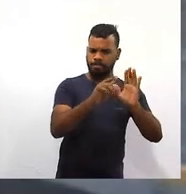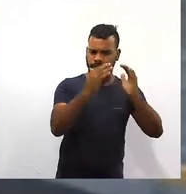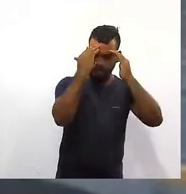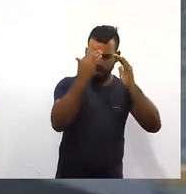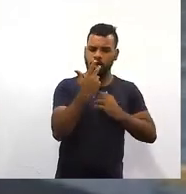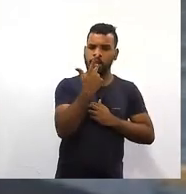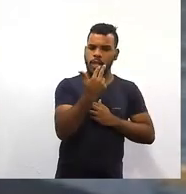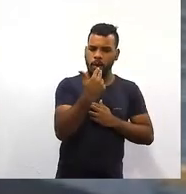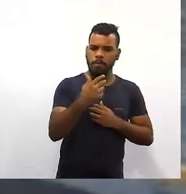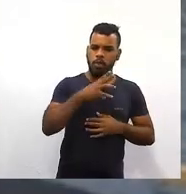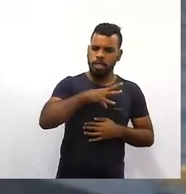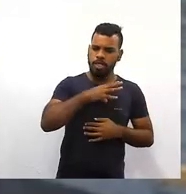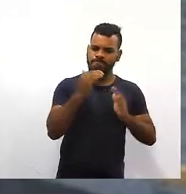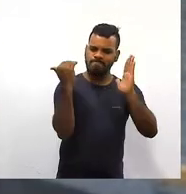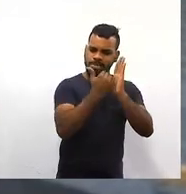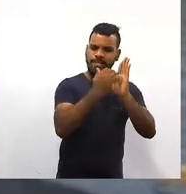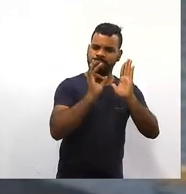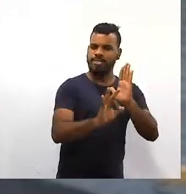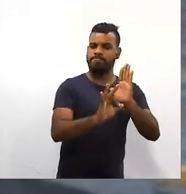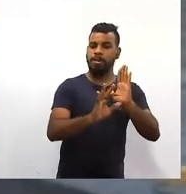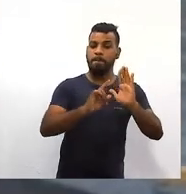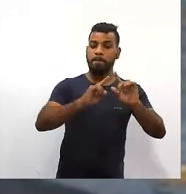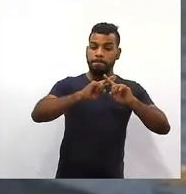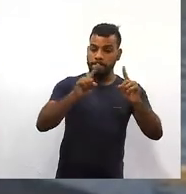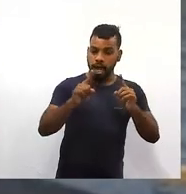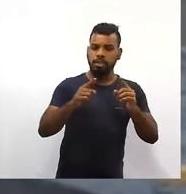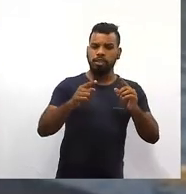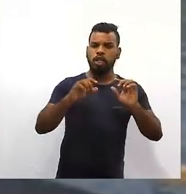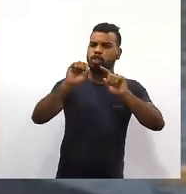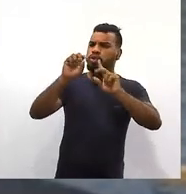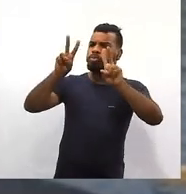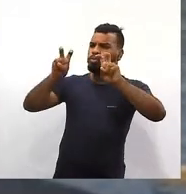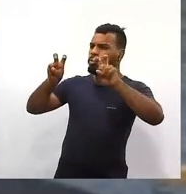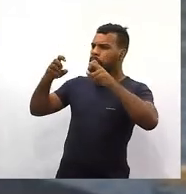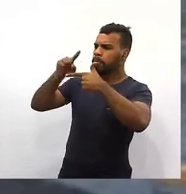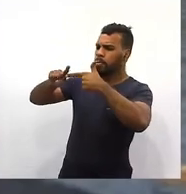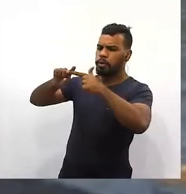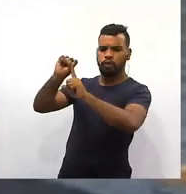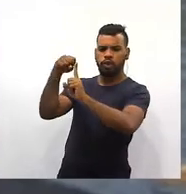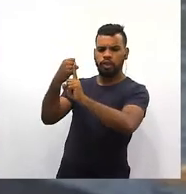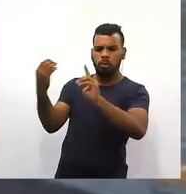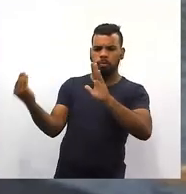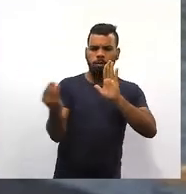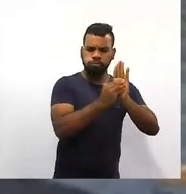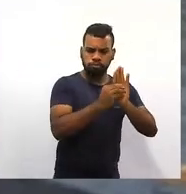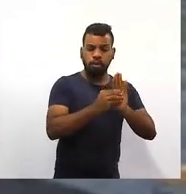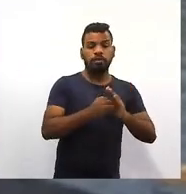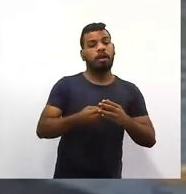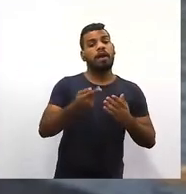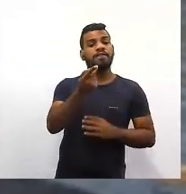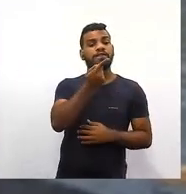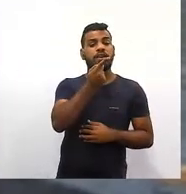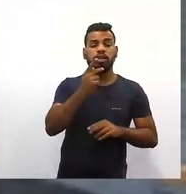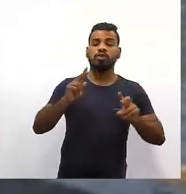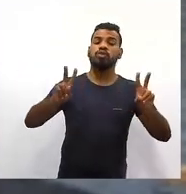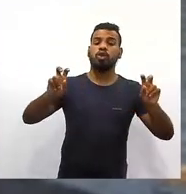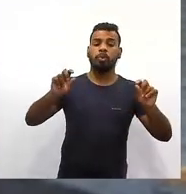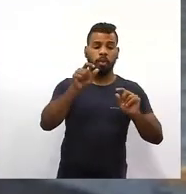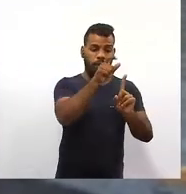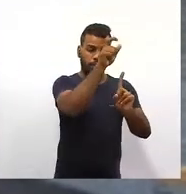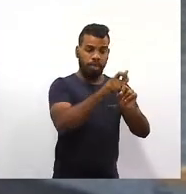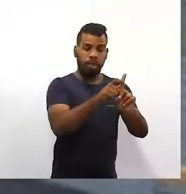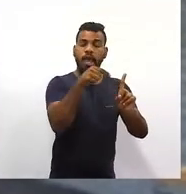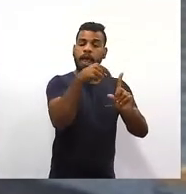não perdia questão social de jeito nenhum, nós estamos falando de um personagem que representa uma